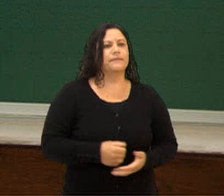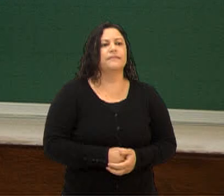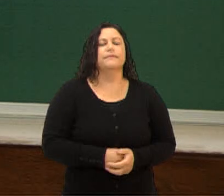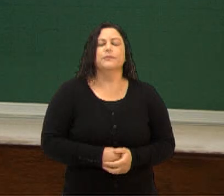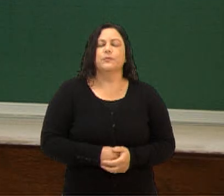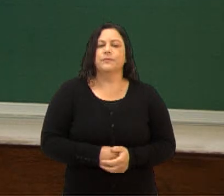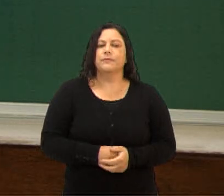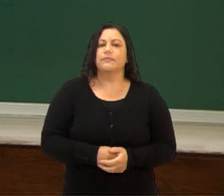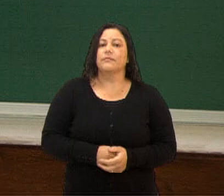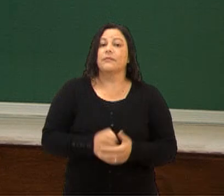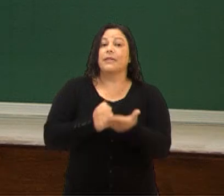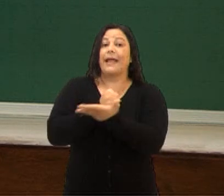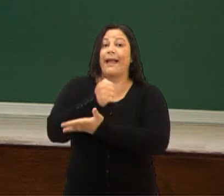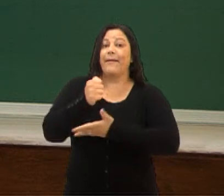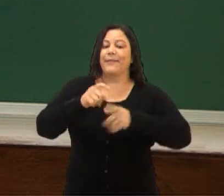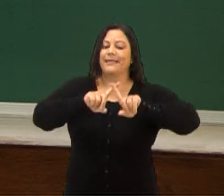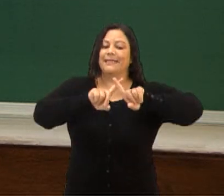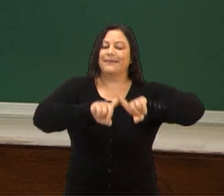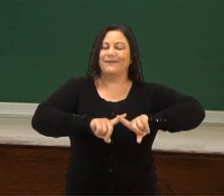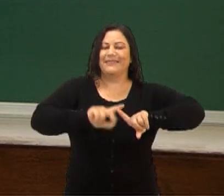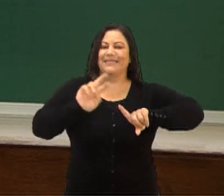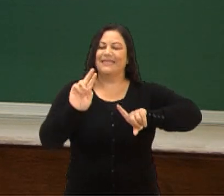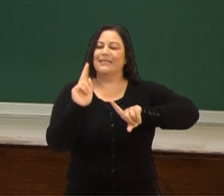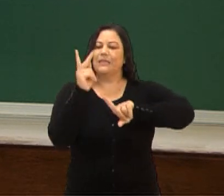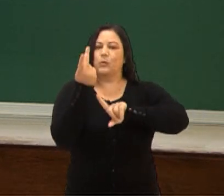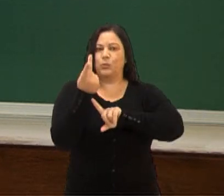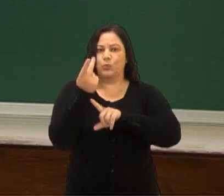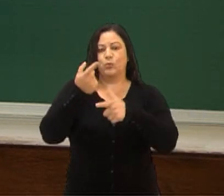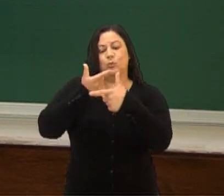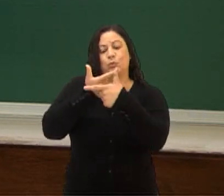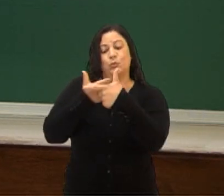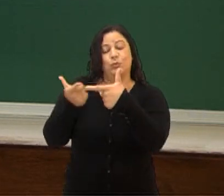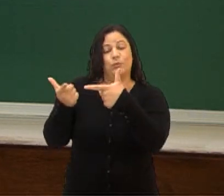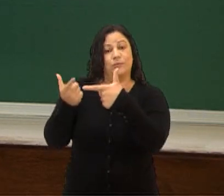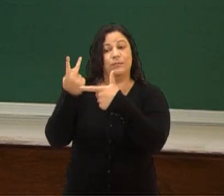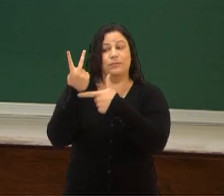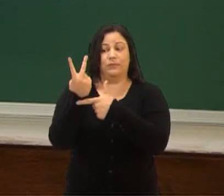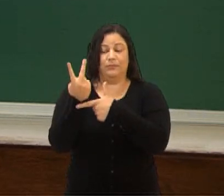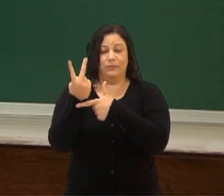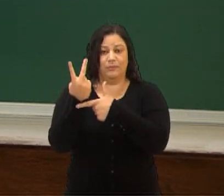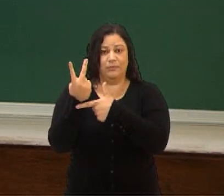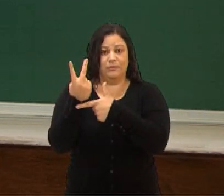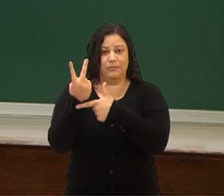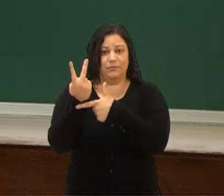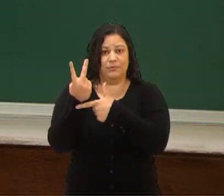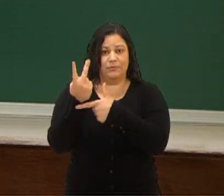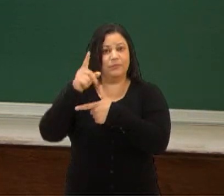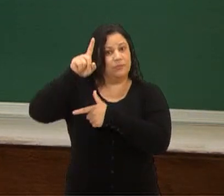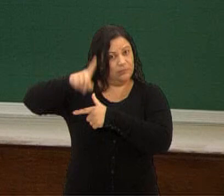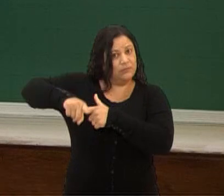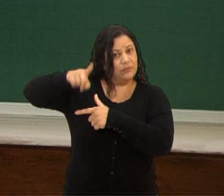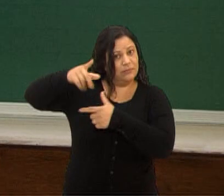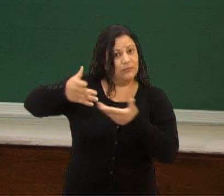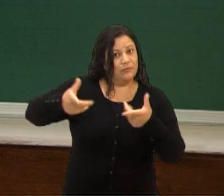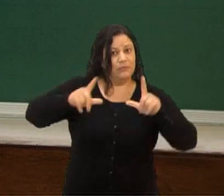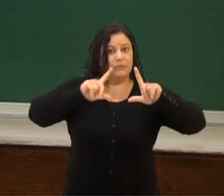base vezes altura dividido por 2. Essa é a fórmula da área do triângulo.